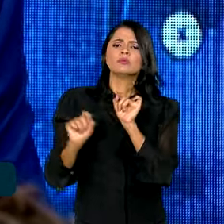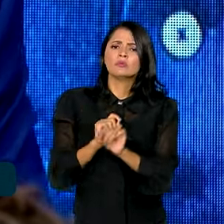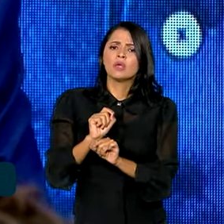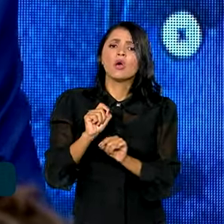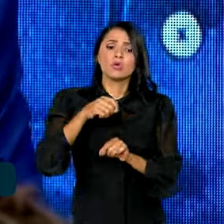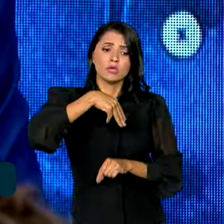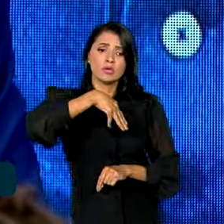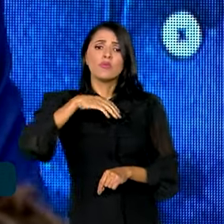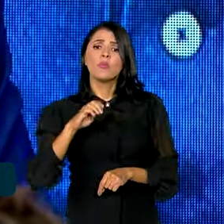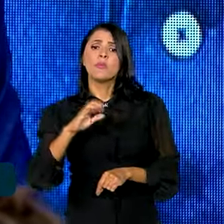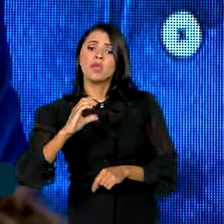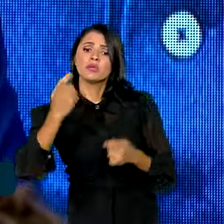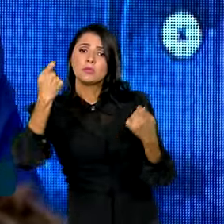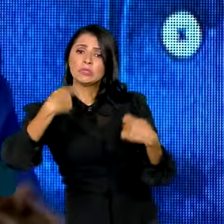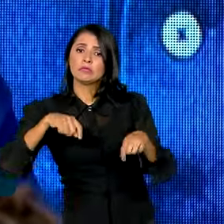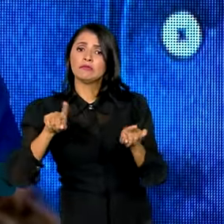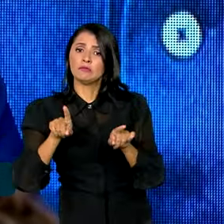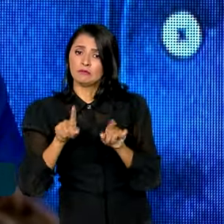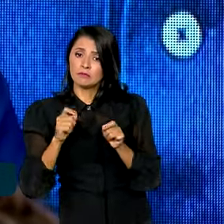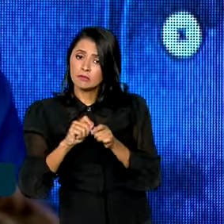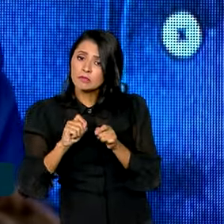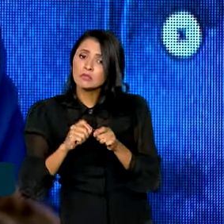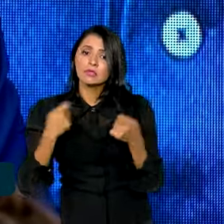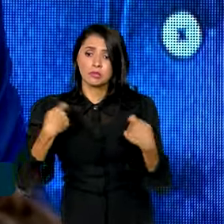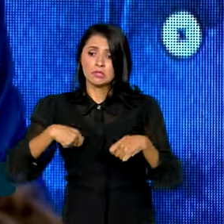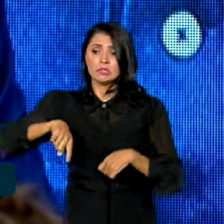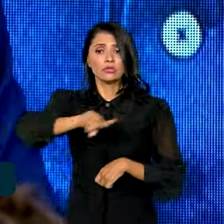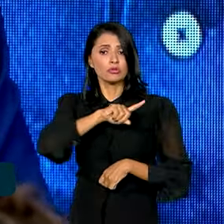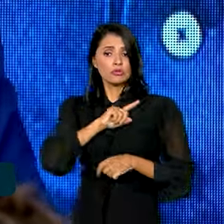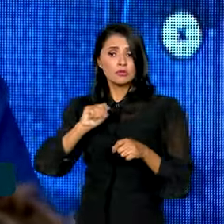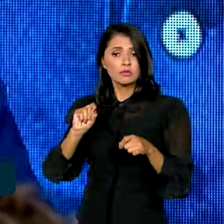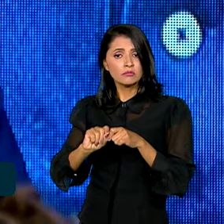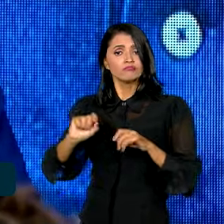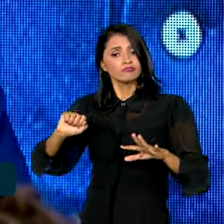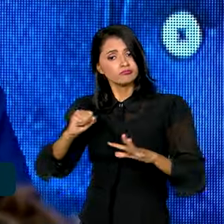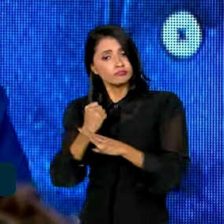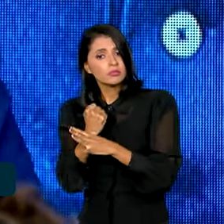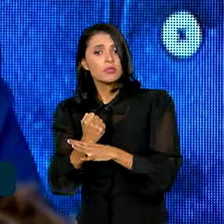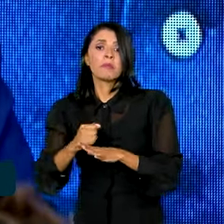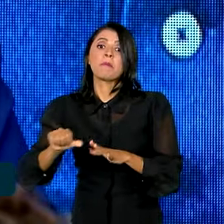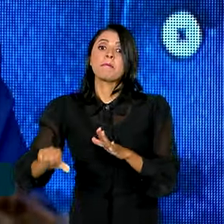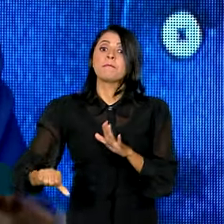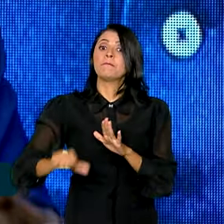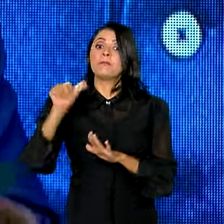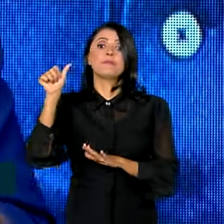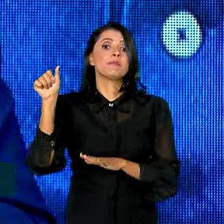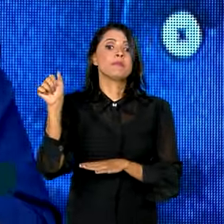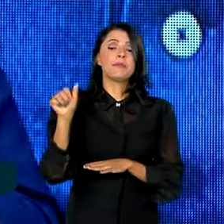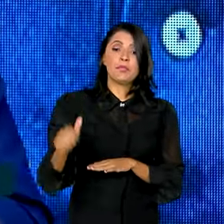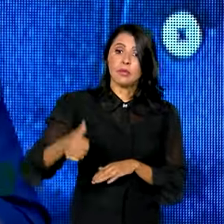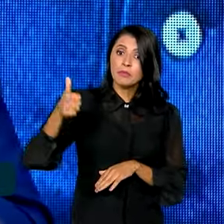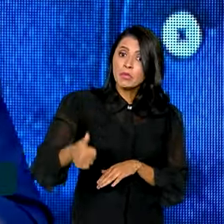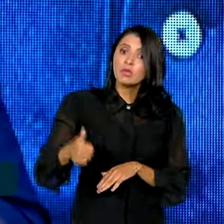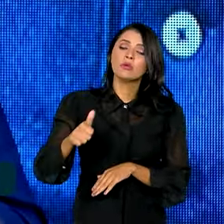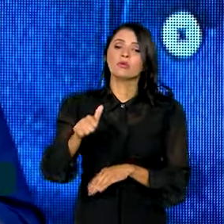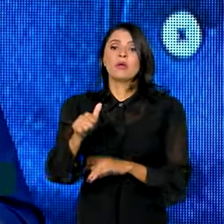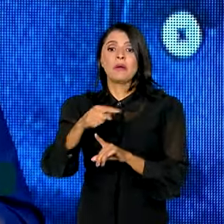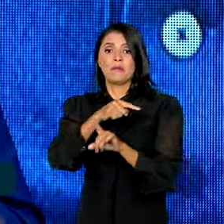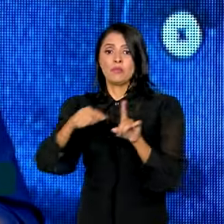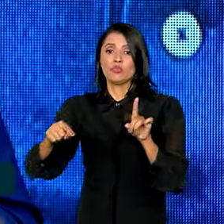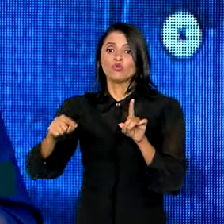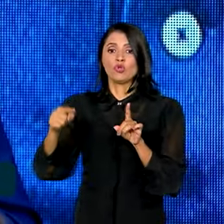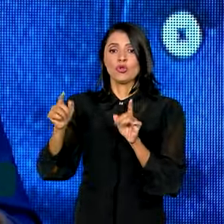MEC precisa fazer, o que as redes precisam fazer para garantir. Primeiro, repito, que metade dos jovens